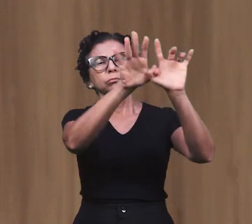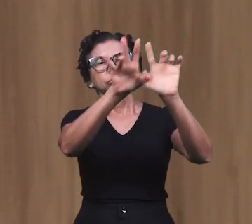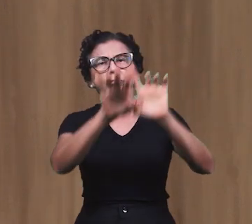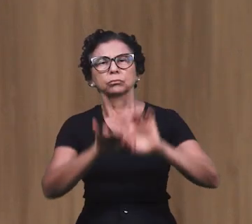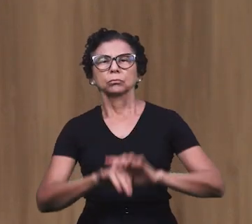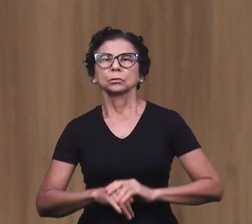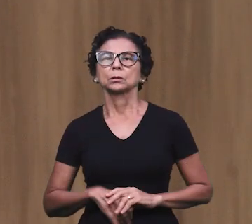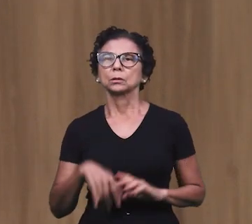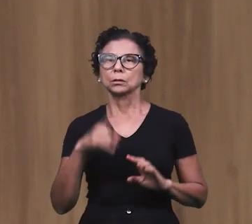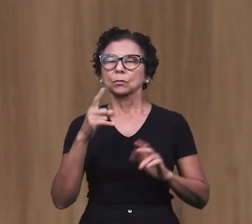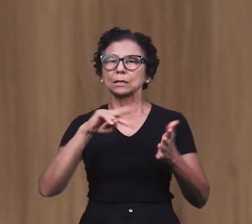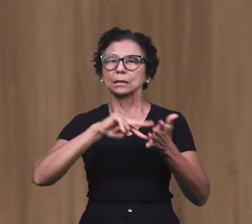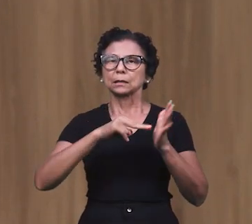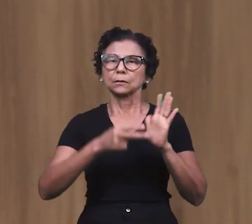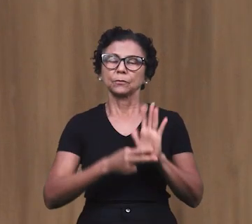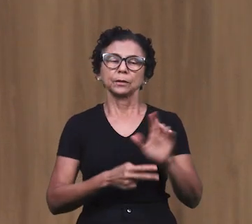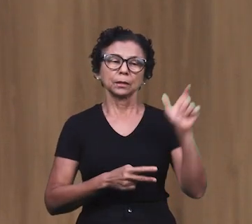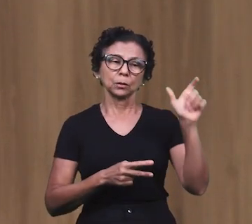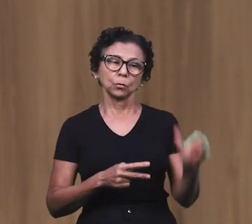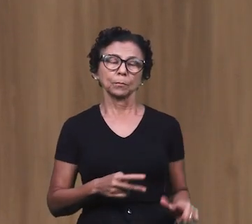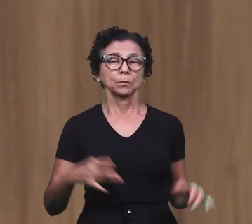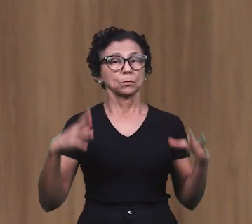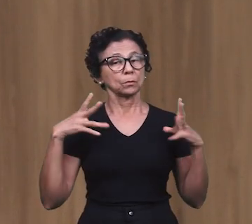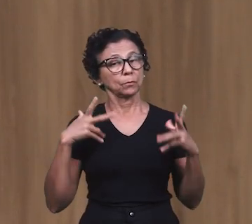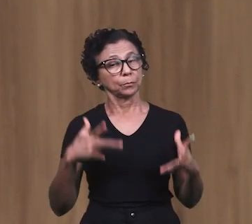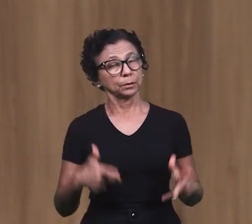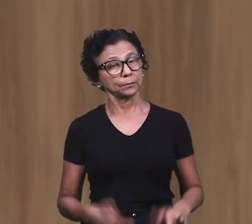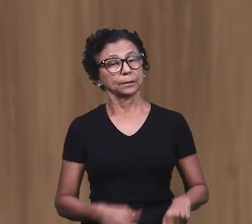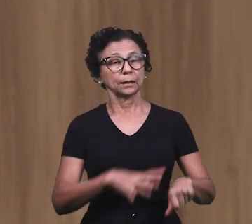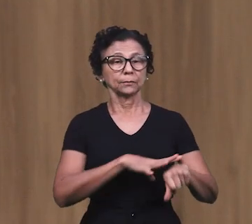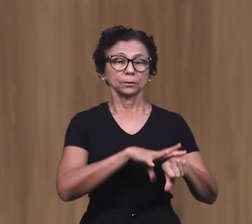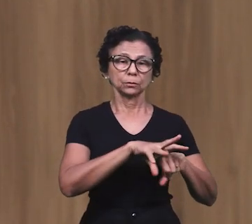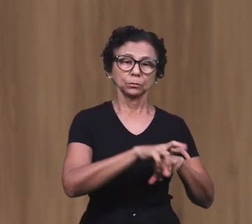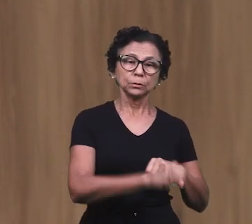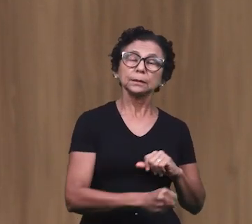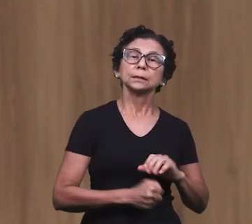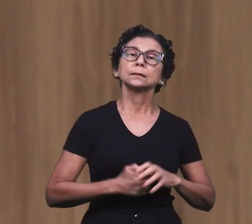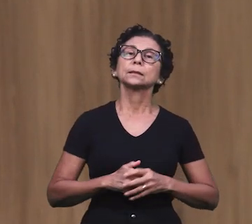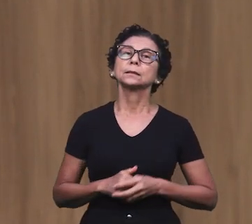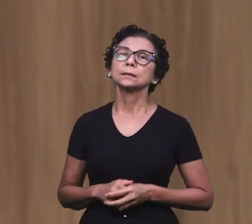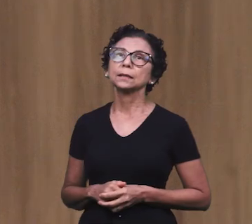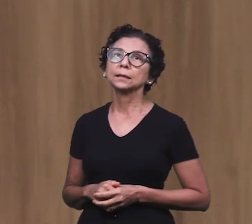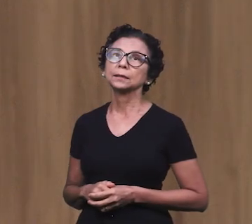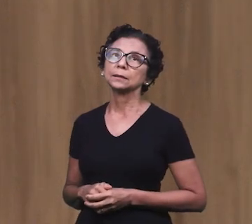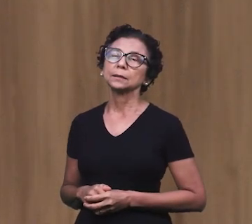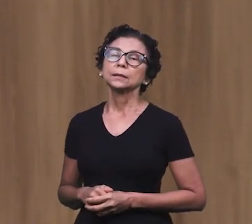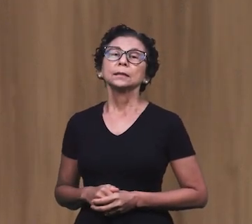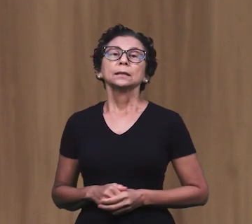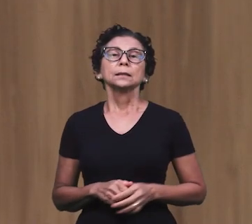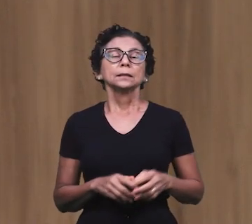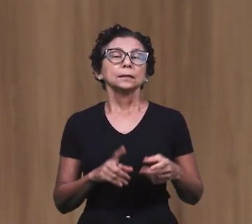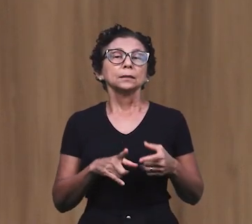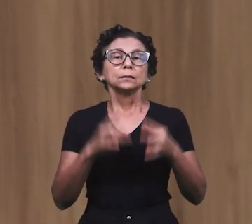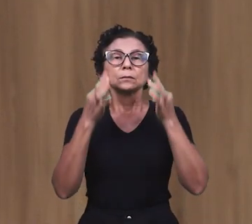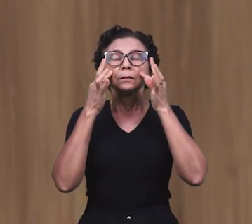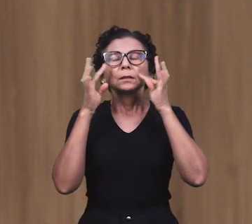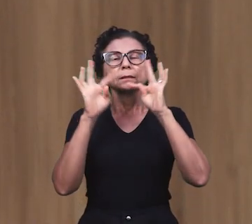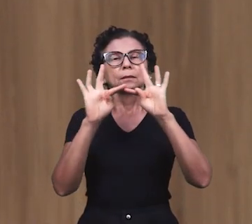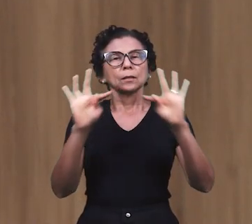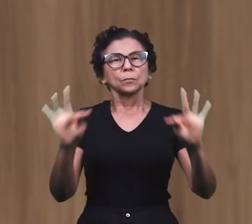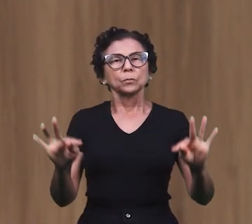E no final de uma bênção que nós recebemos, quando há uma reconciliação, sempre fica um testemunho de que houve